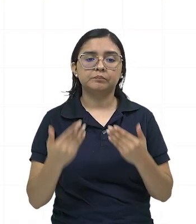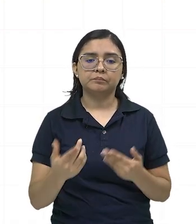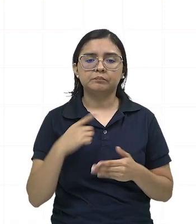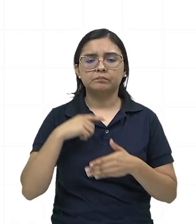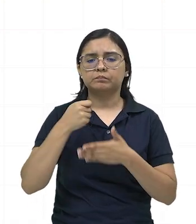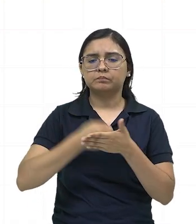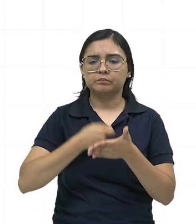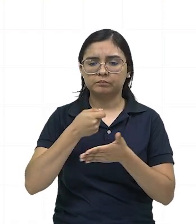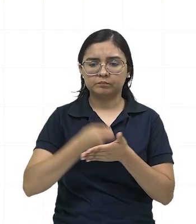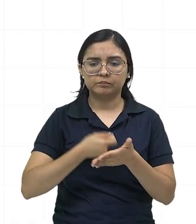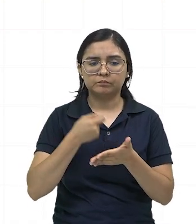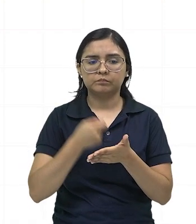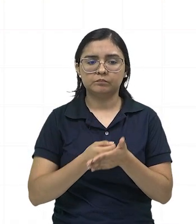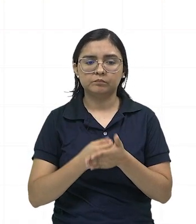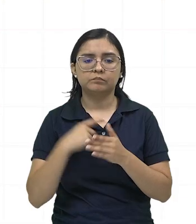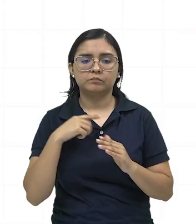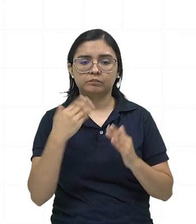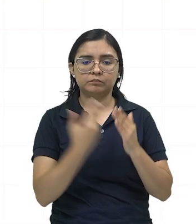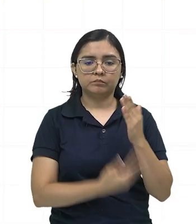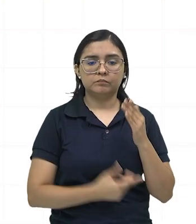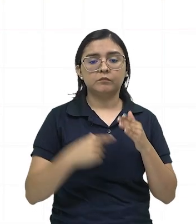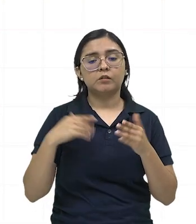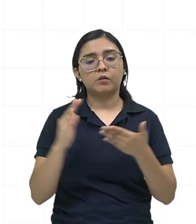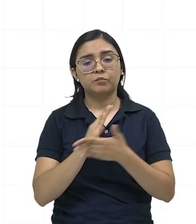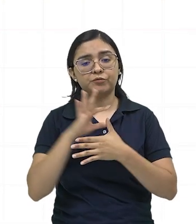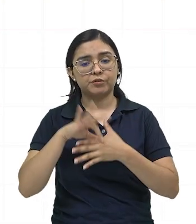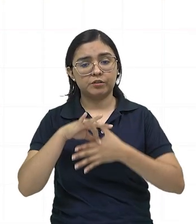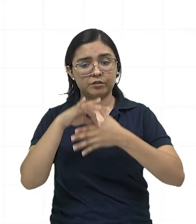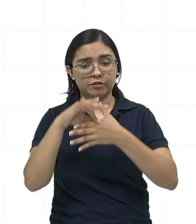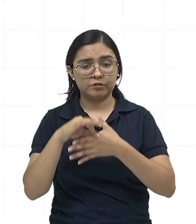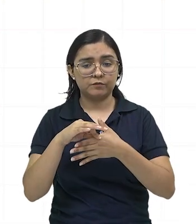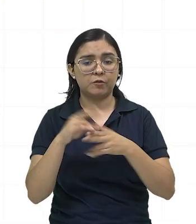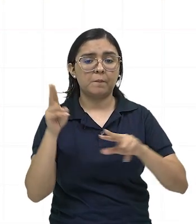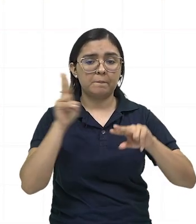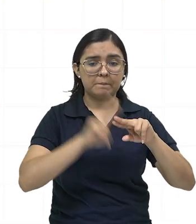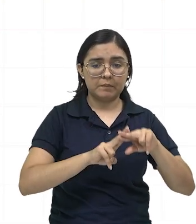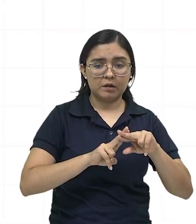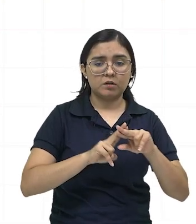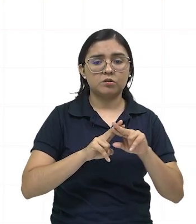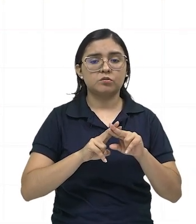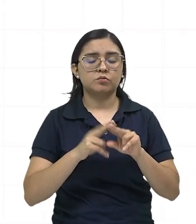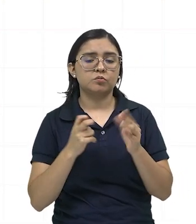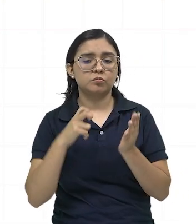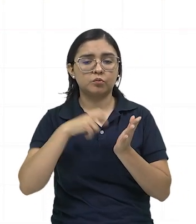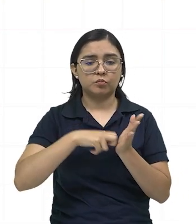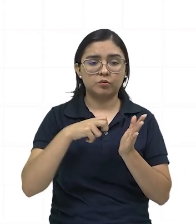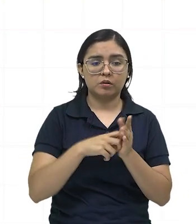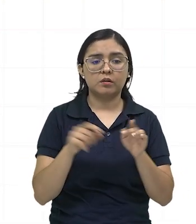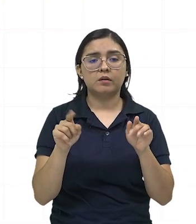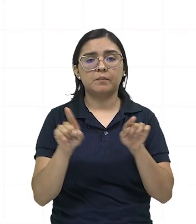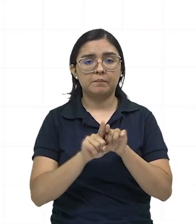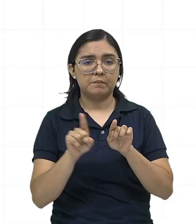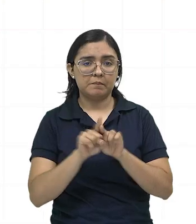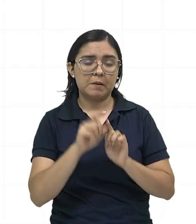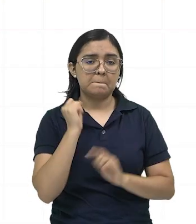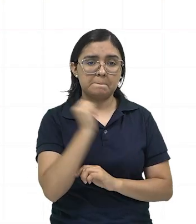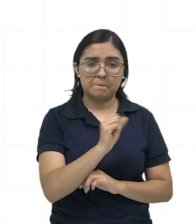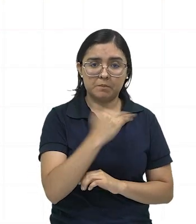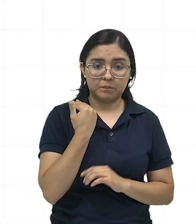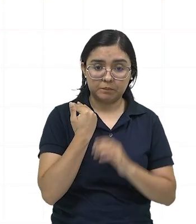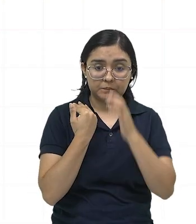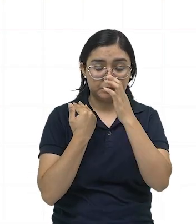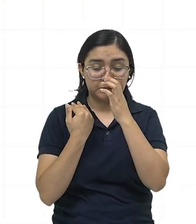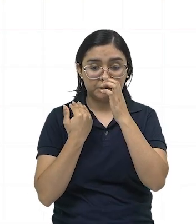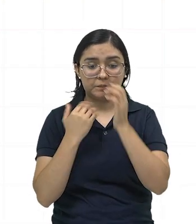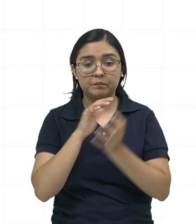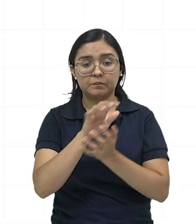foram derrotados e muitos líderes foram presos, torturados ou executados. A revolta resultou